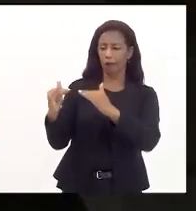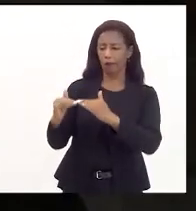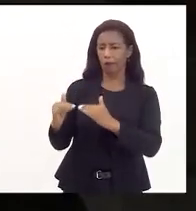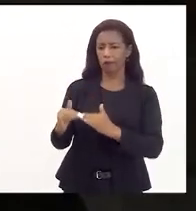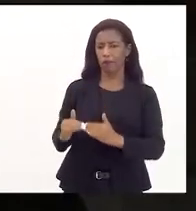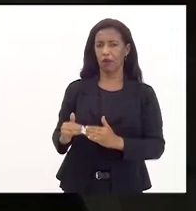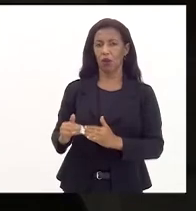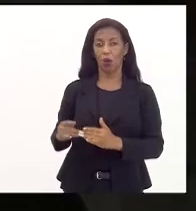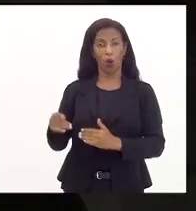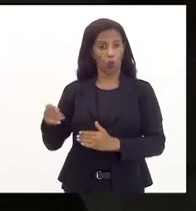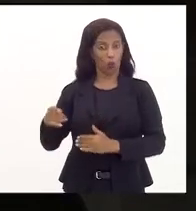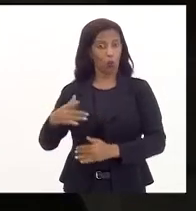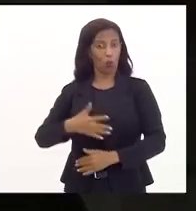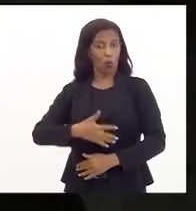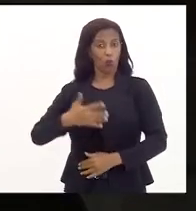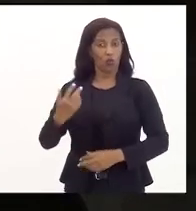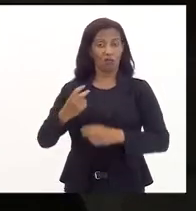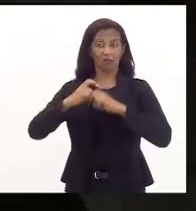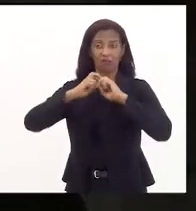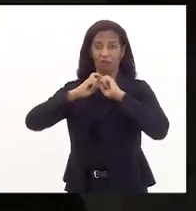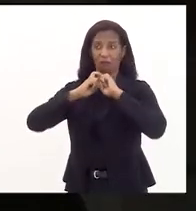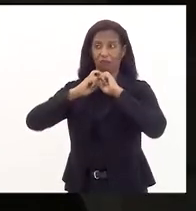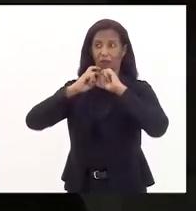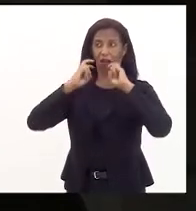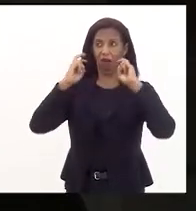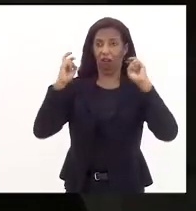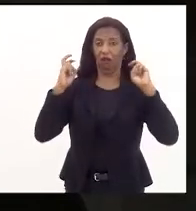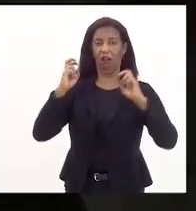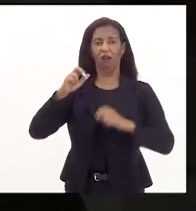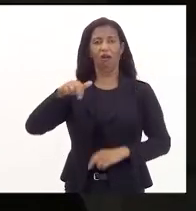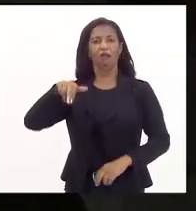Uns ousaram até gritar que